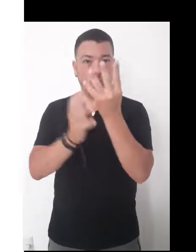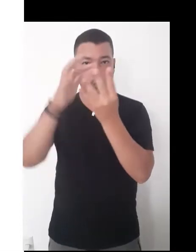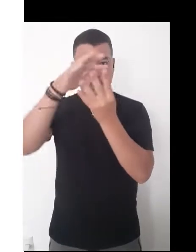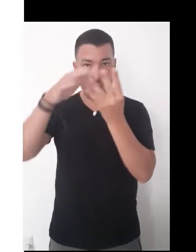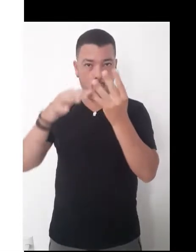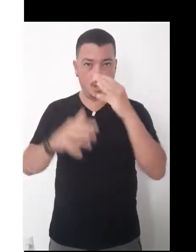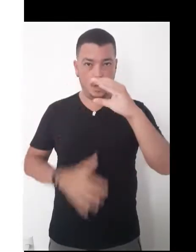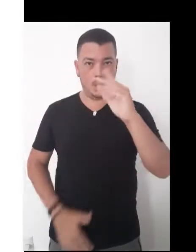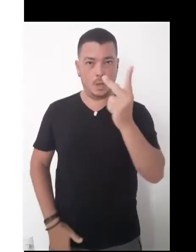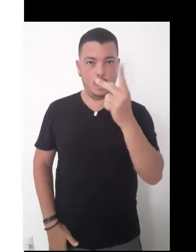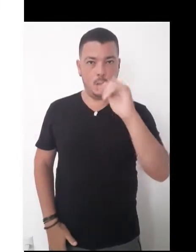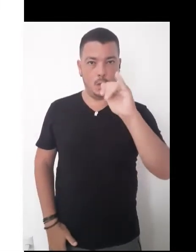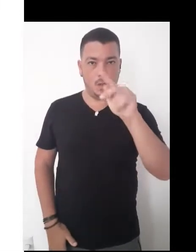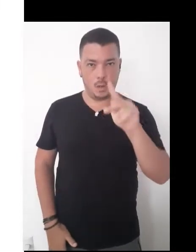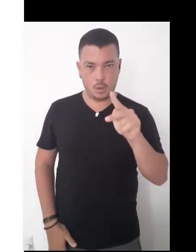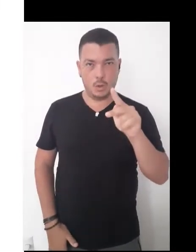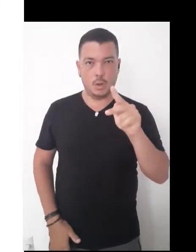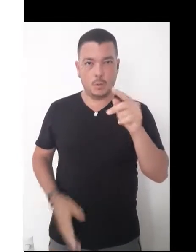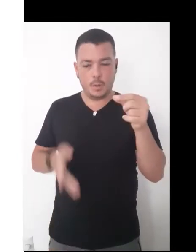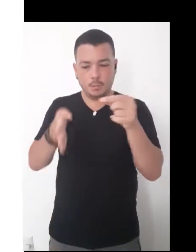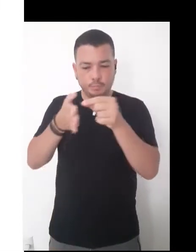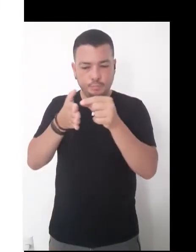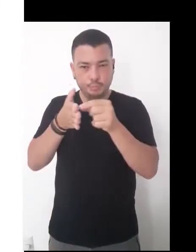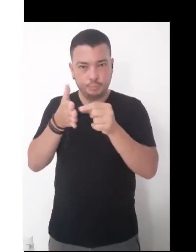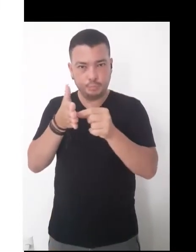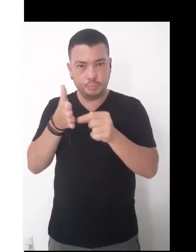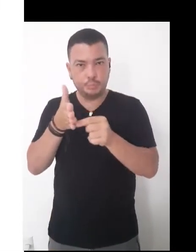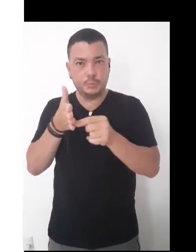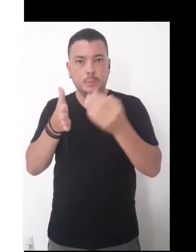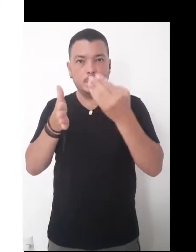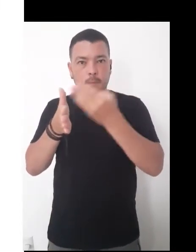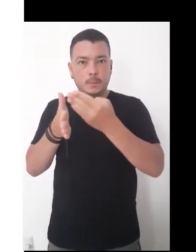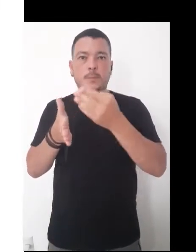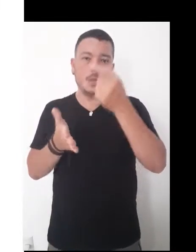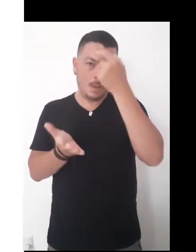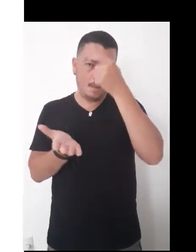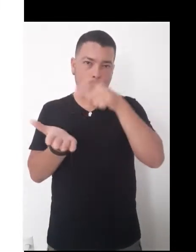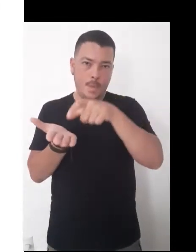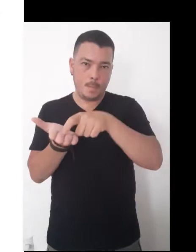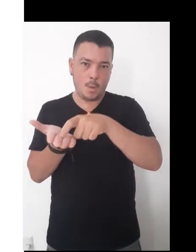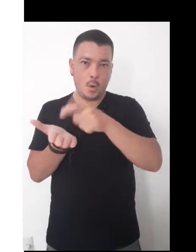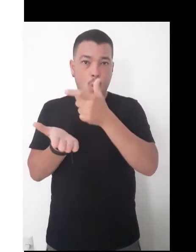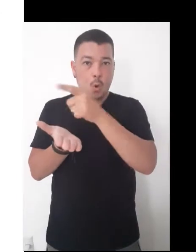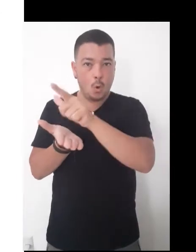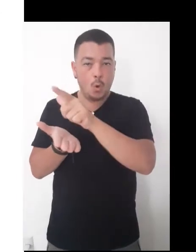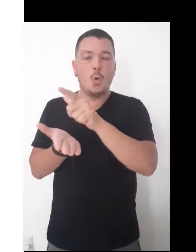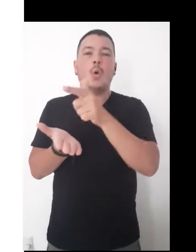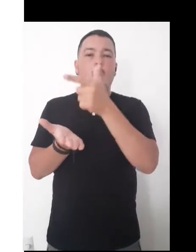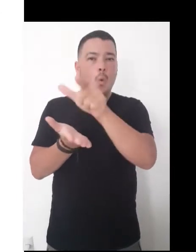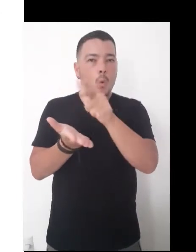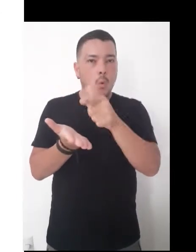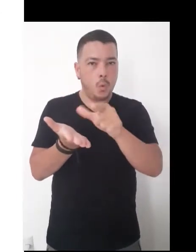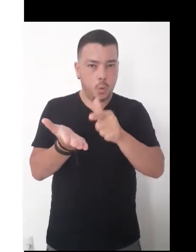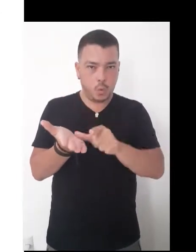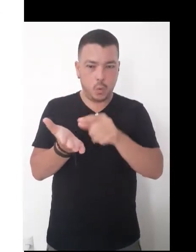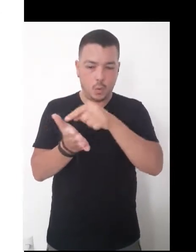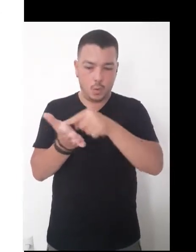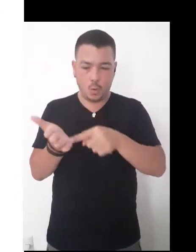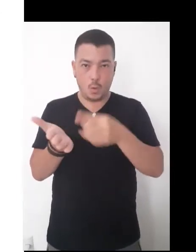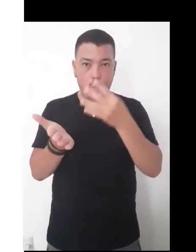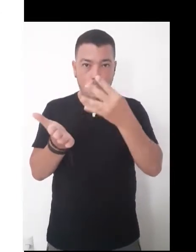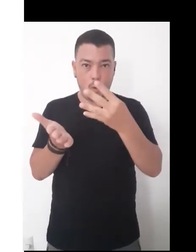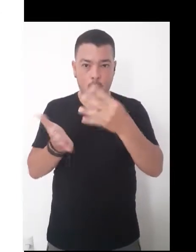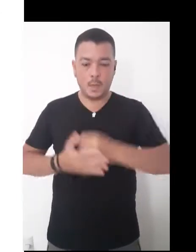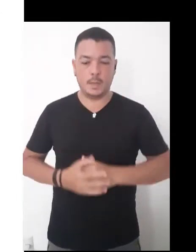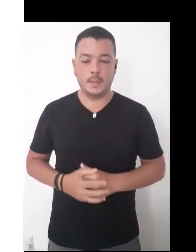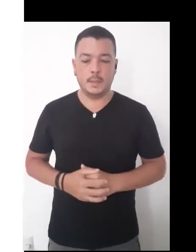de memória. Então aqui eu tenho 4 chips de memória RAM. Isso aqui é uma memória RAM, mais uma memória RAM, mais uma memória RAM. 4 aqui, 4